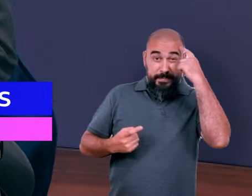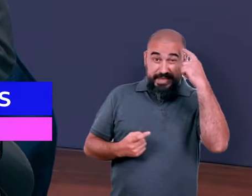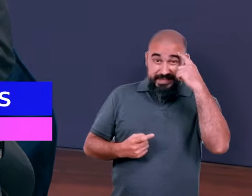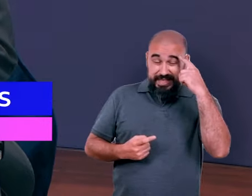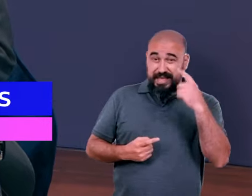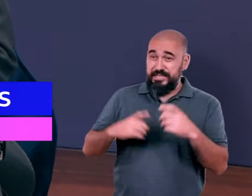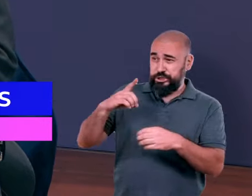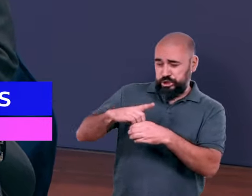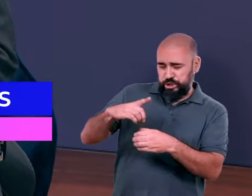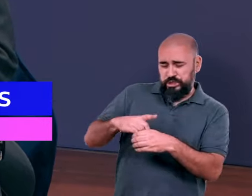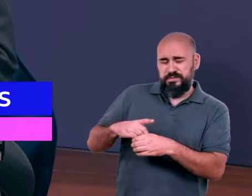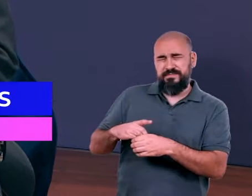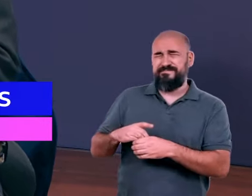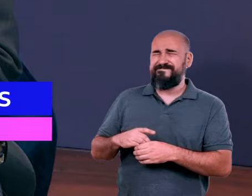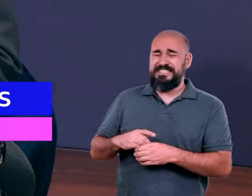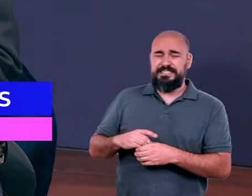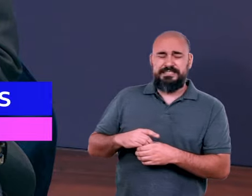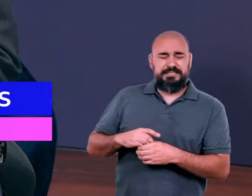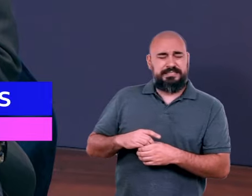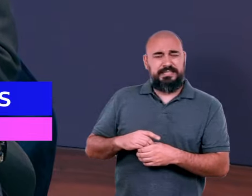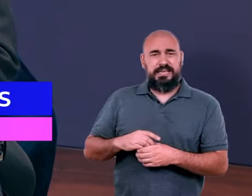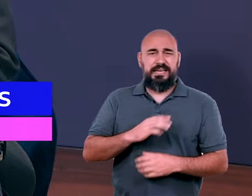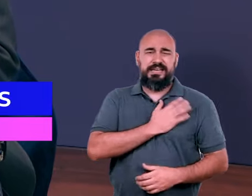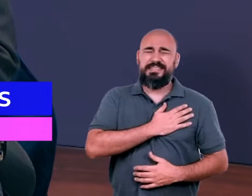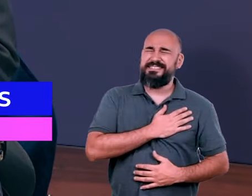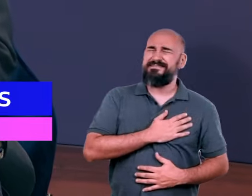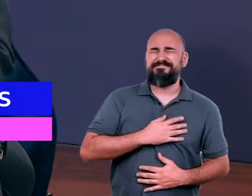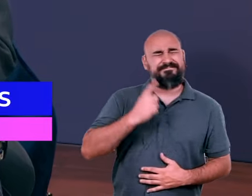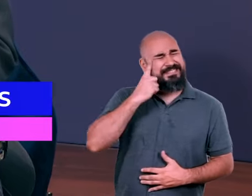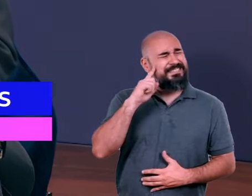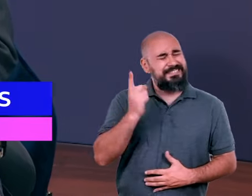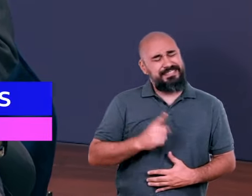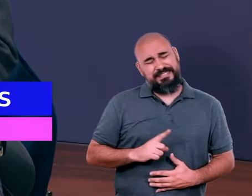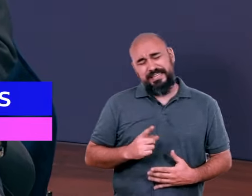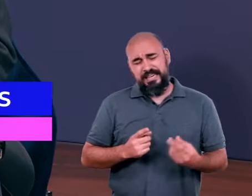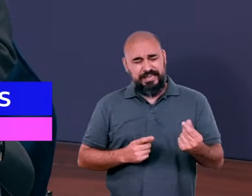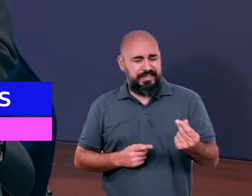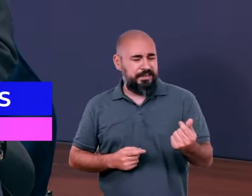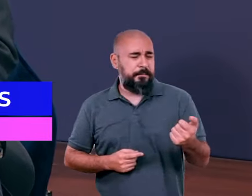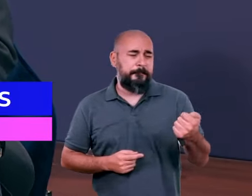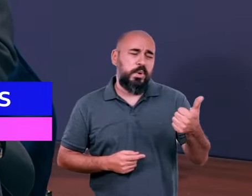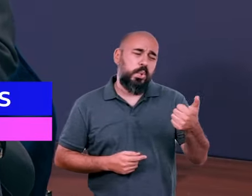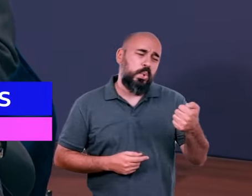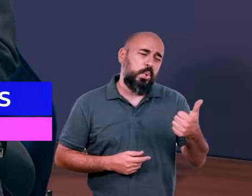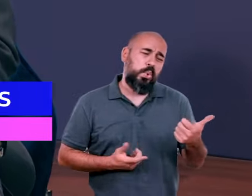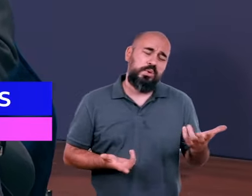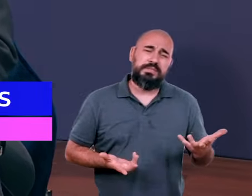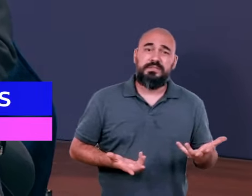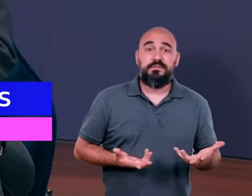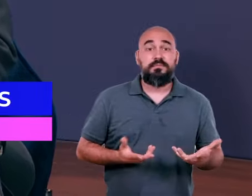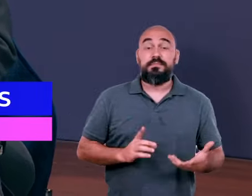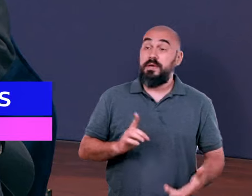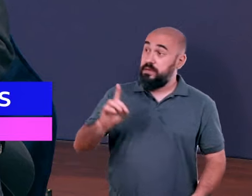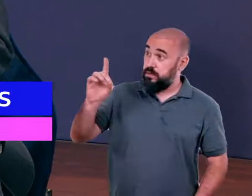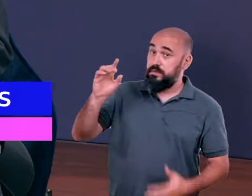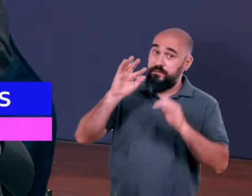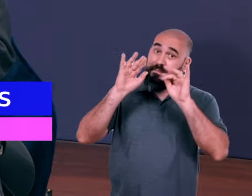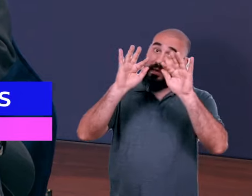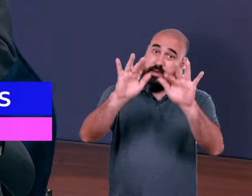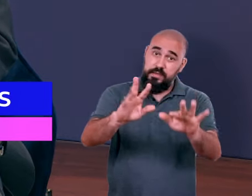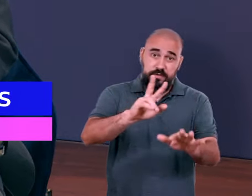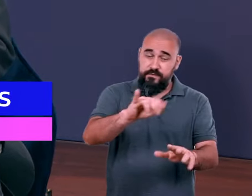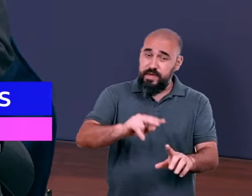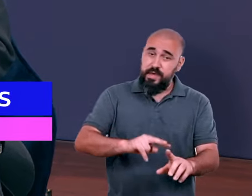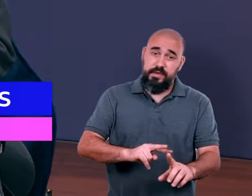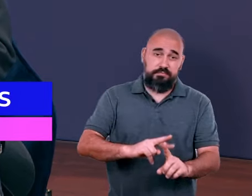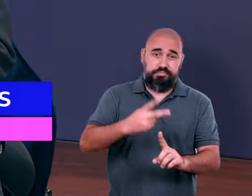você tem dificuldade com isso, Ele pode quebrar o seu coração e te ajudar a ser fiel e viver exatamente